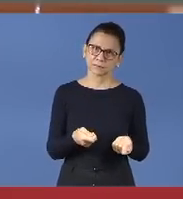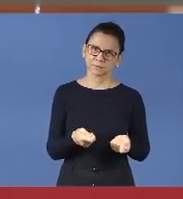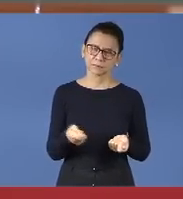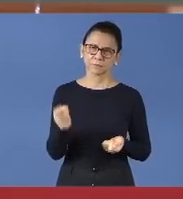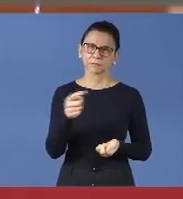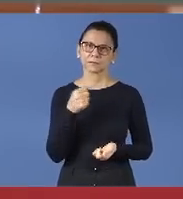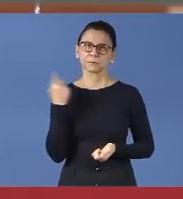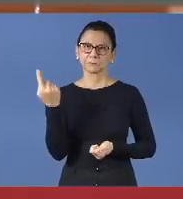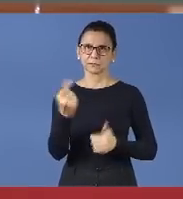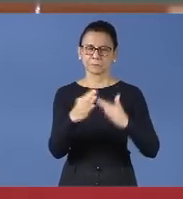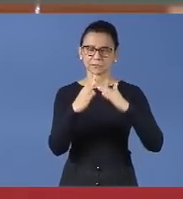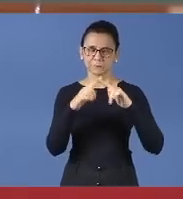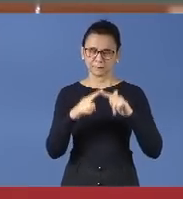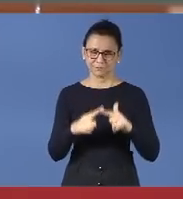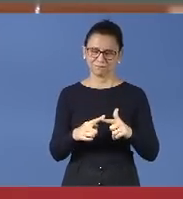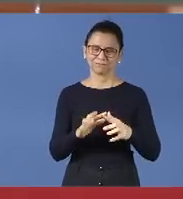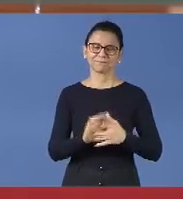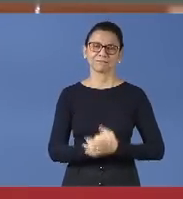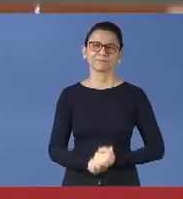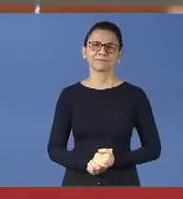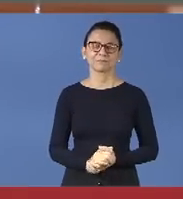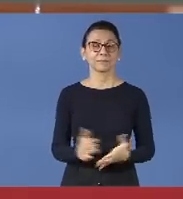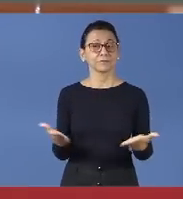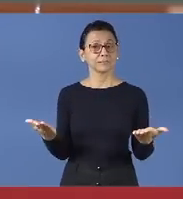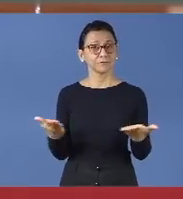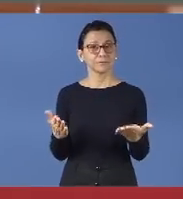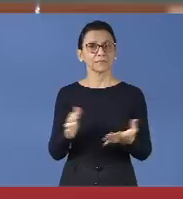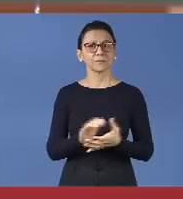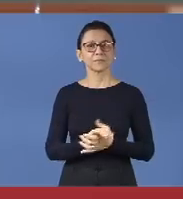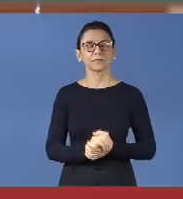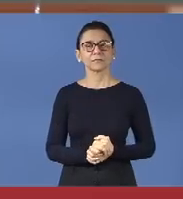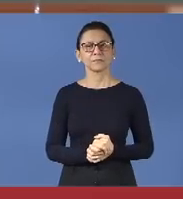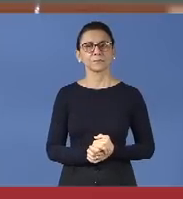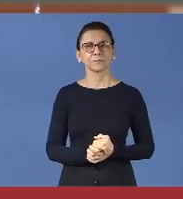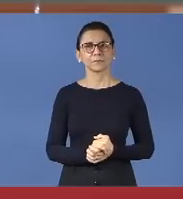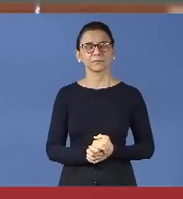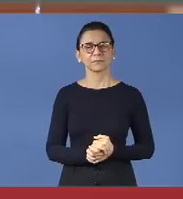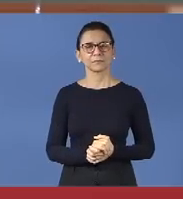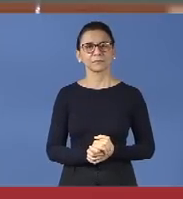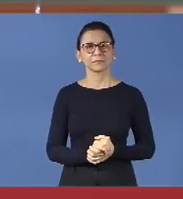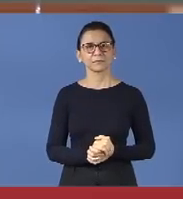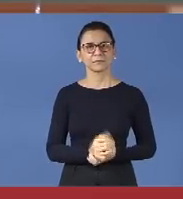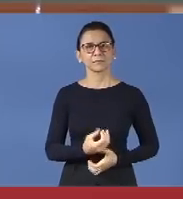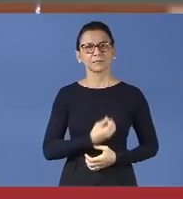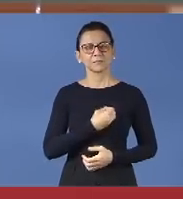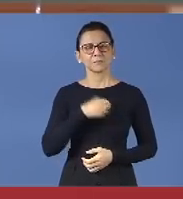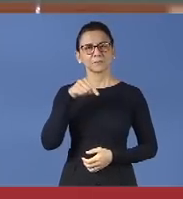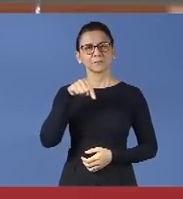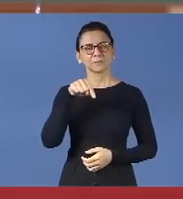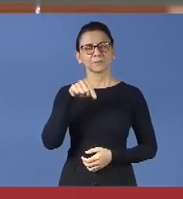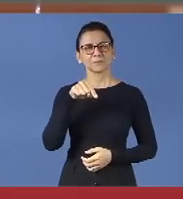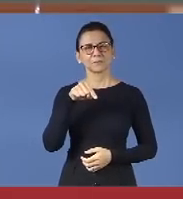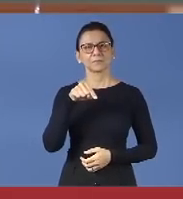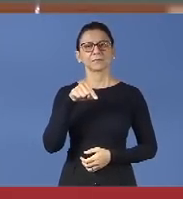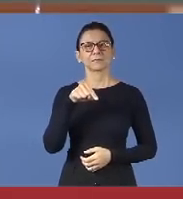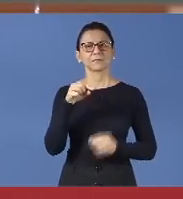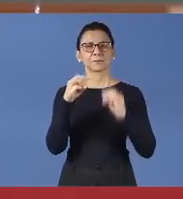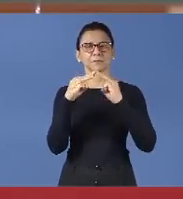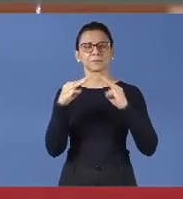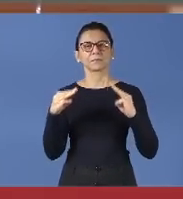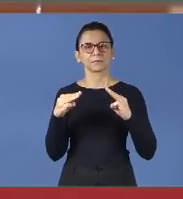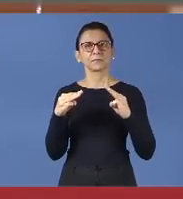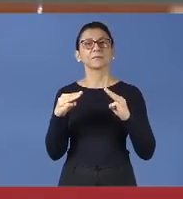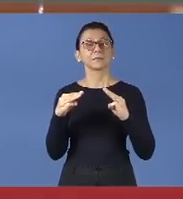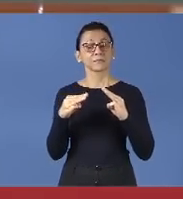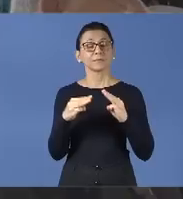as nossas igrejas. E hoje a nossa transmissão está sendo feita a partir daqui do Manaim,